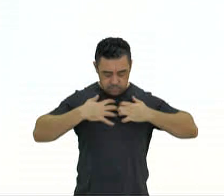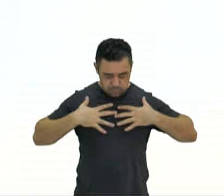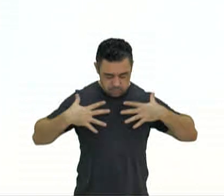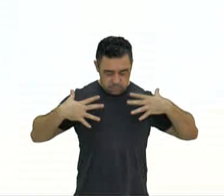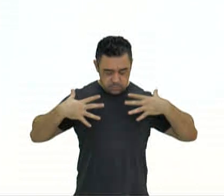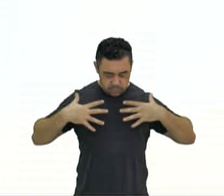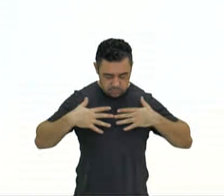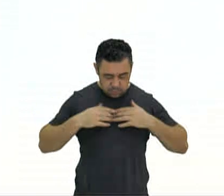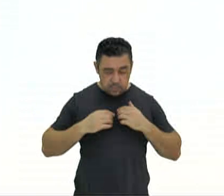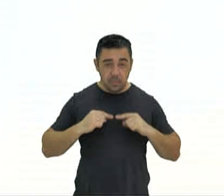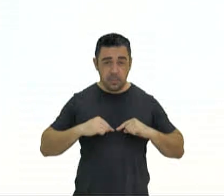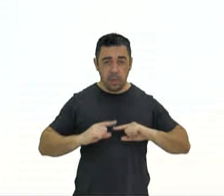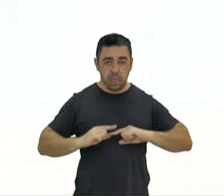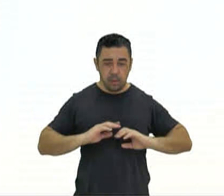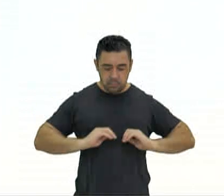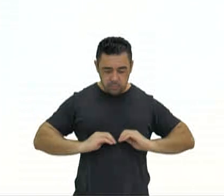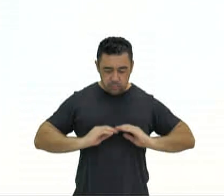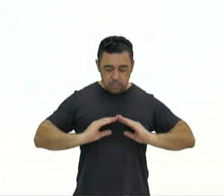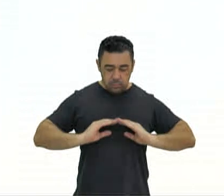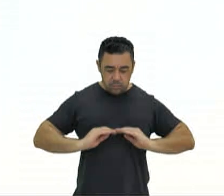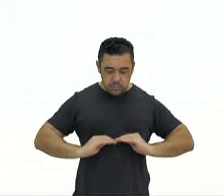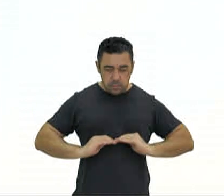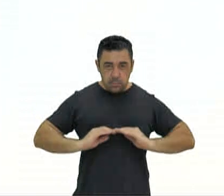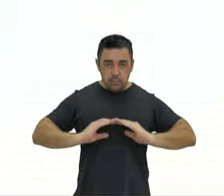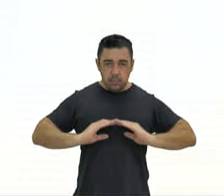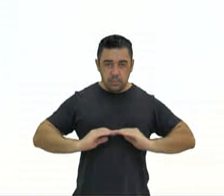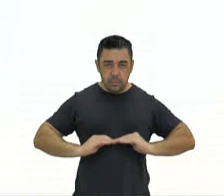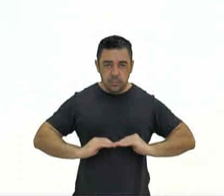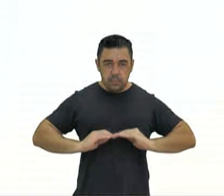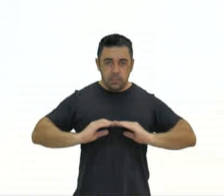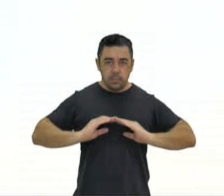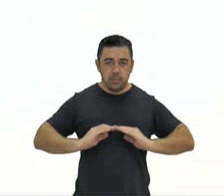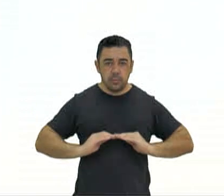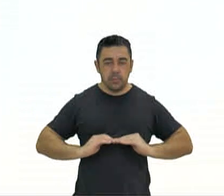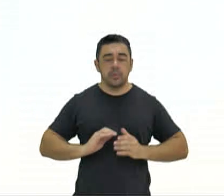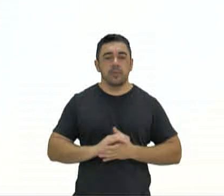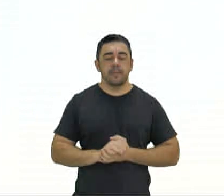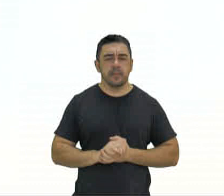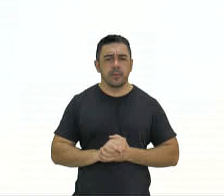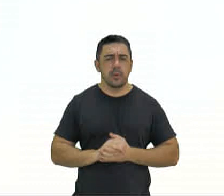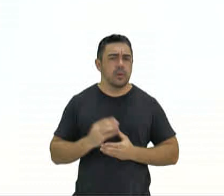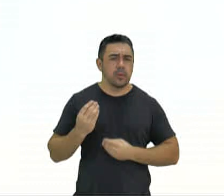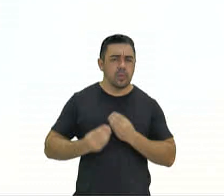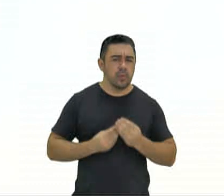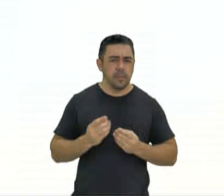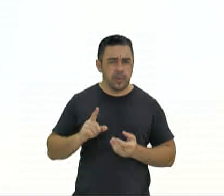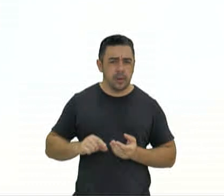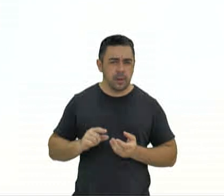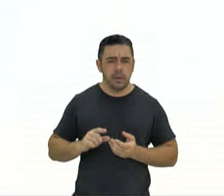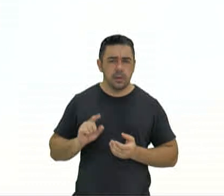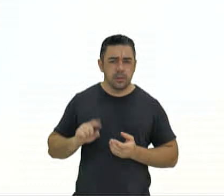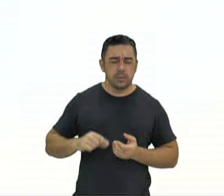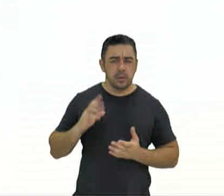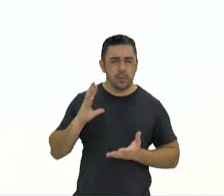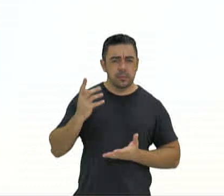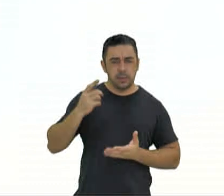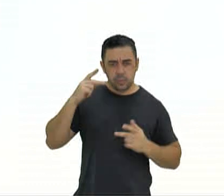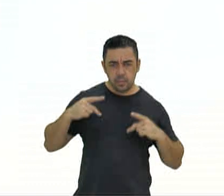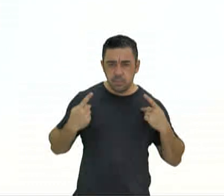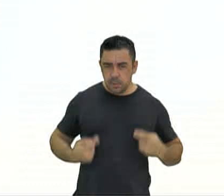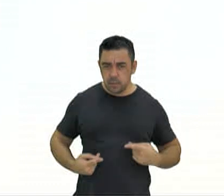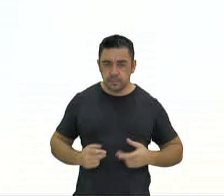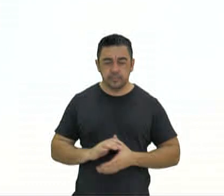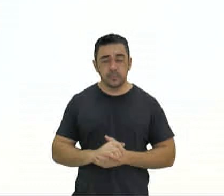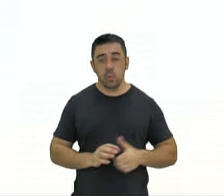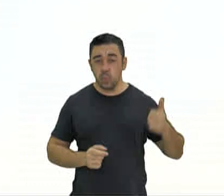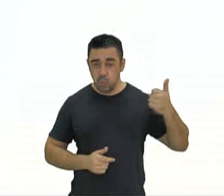do diafragma. Considere as seguintes etapas do processo respiratório no homem. Então, número 1. Durante a